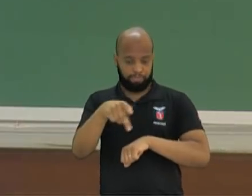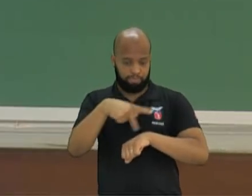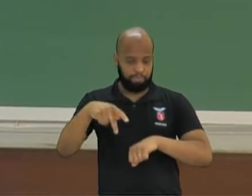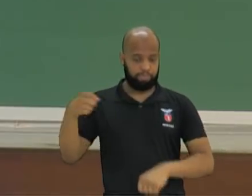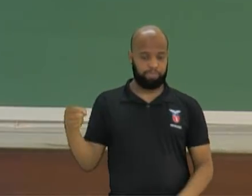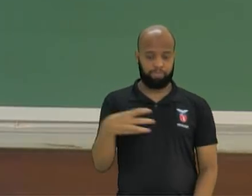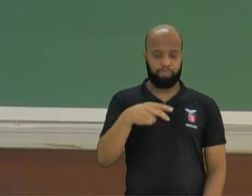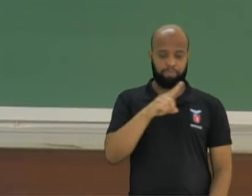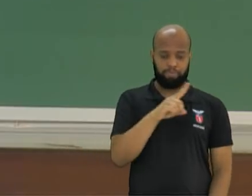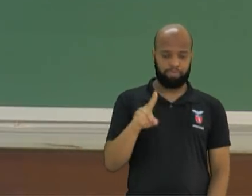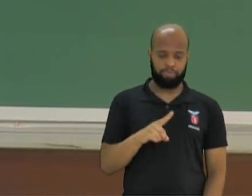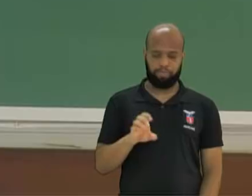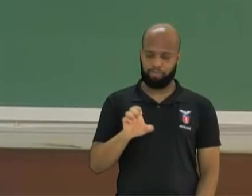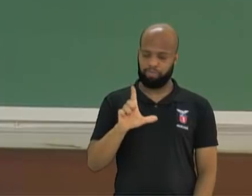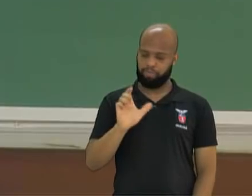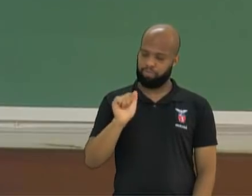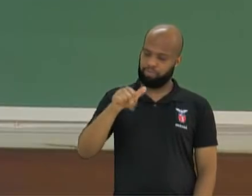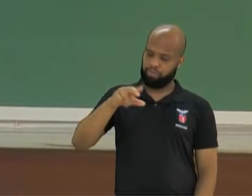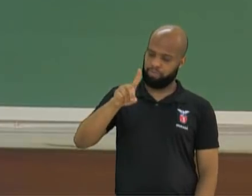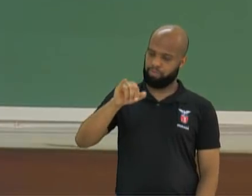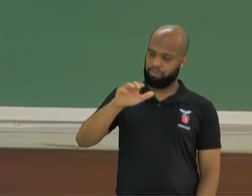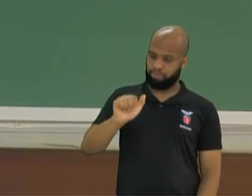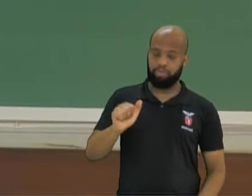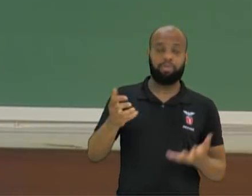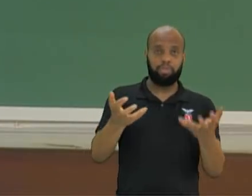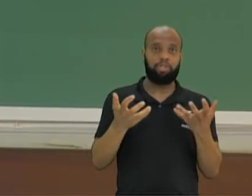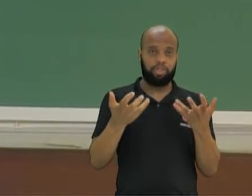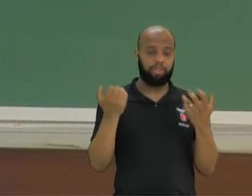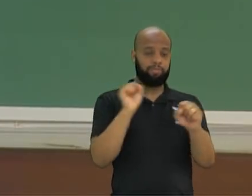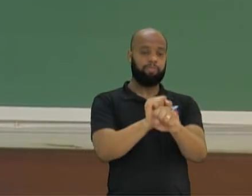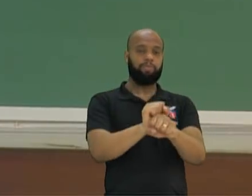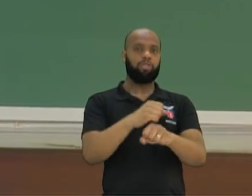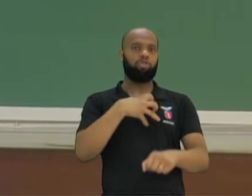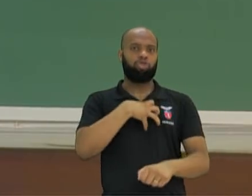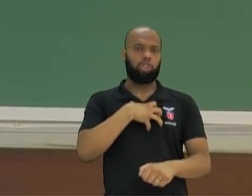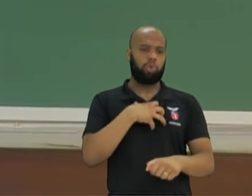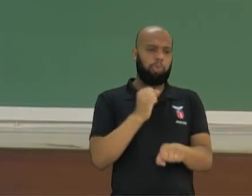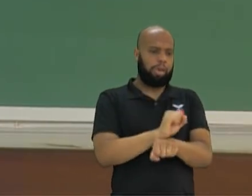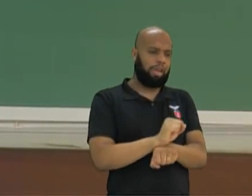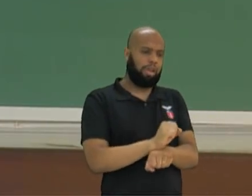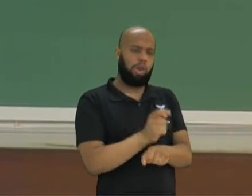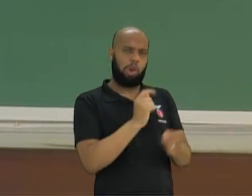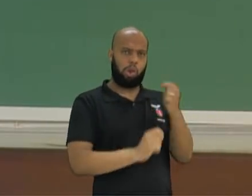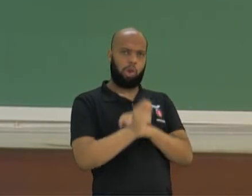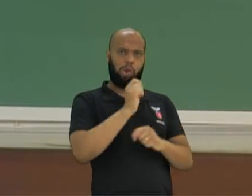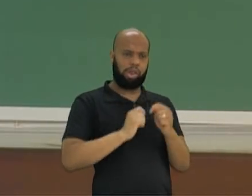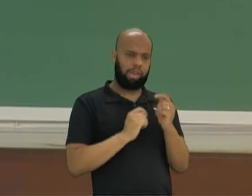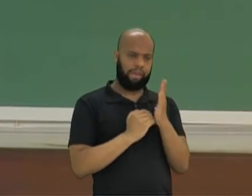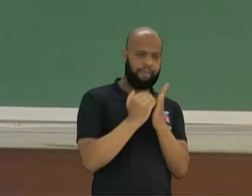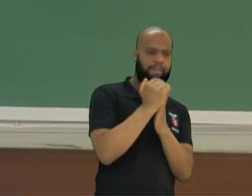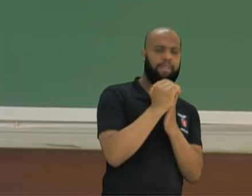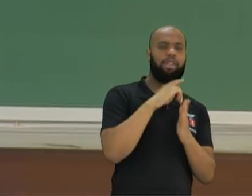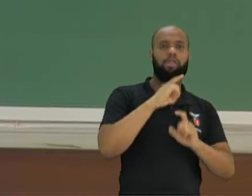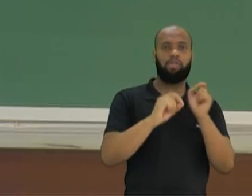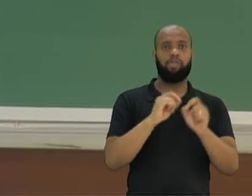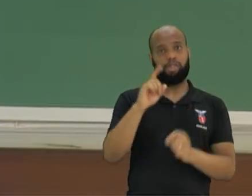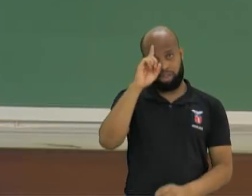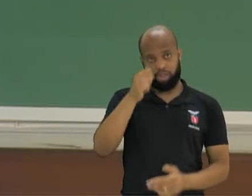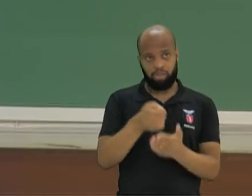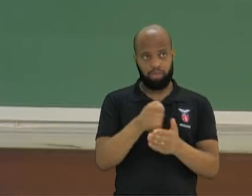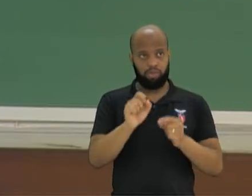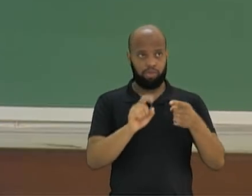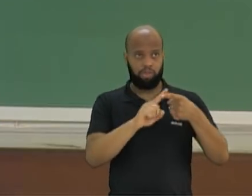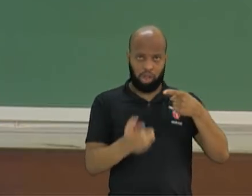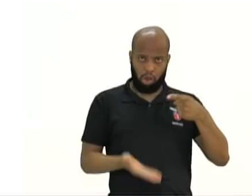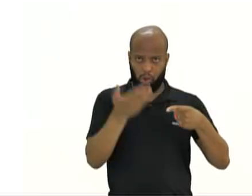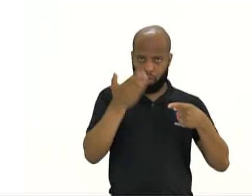uma solução de imediato para conter o não crescimento aí da economia, né? Qual foi a atitude? Aumentaram os preços